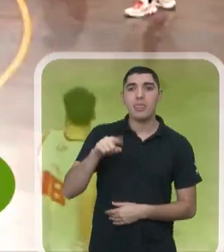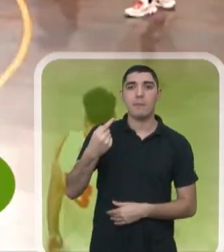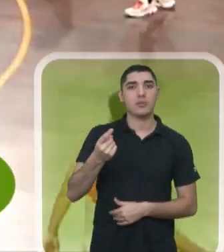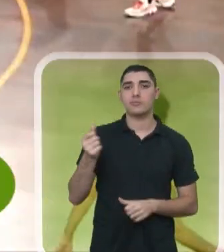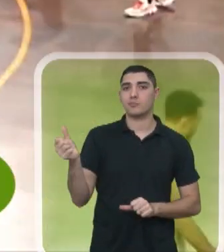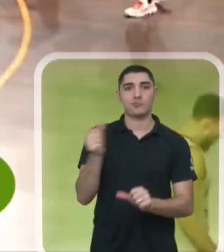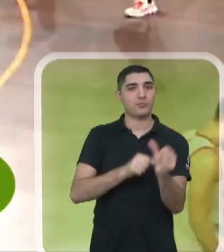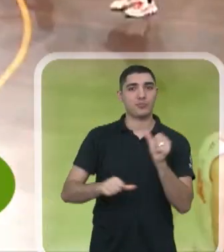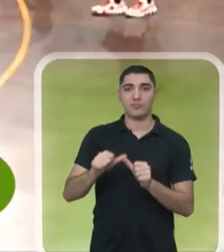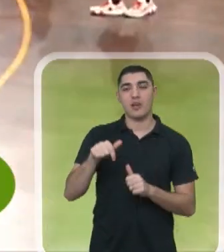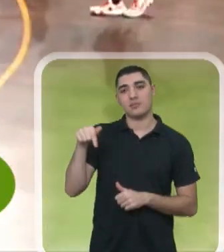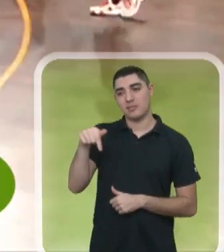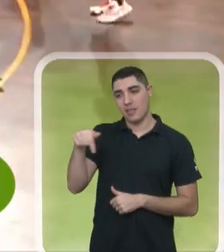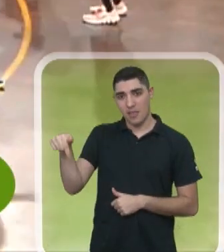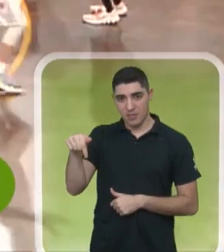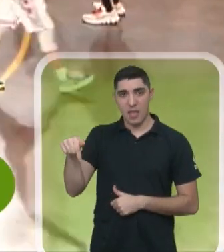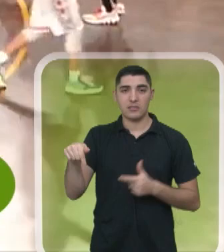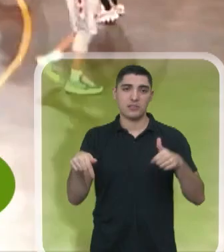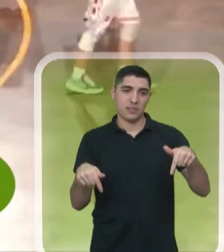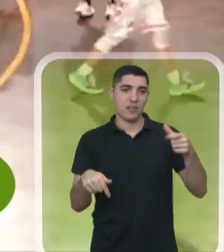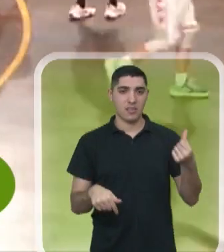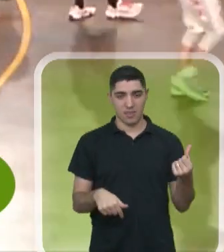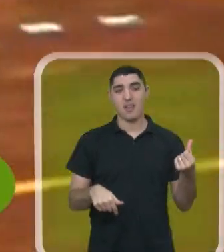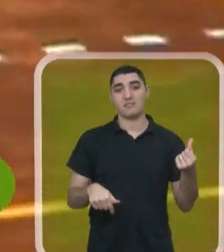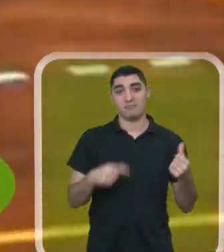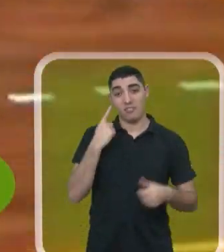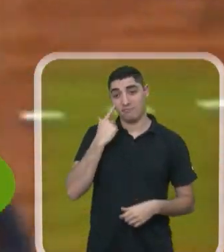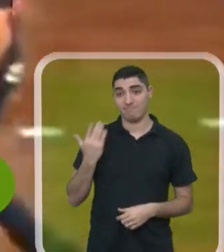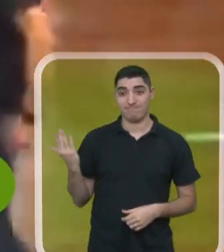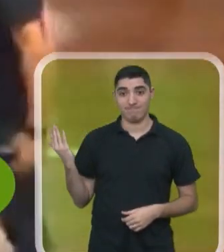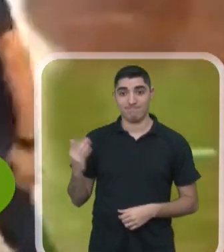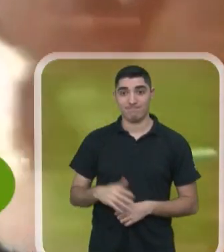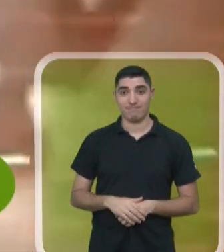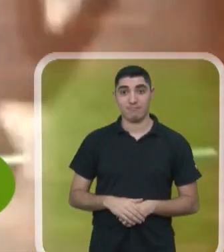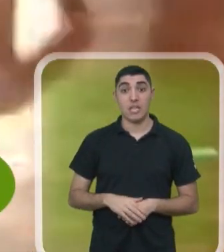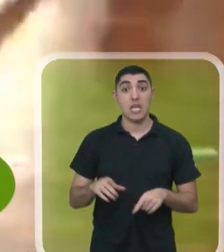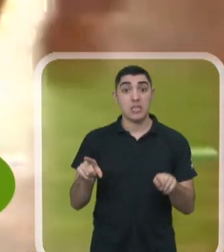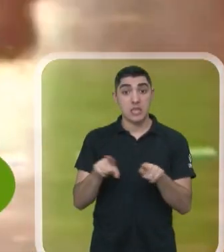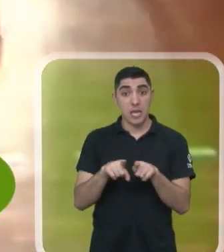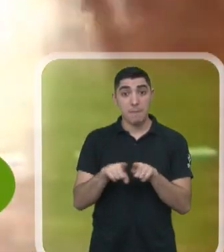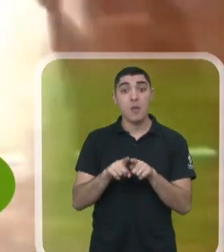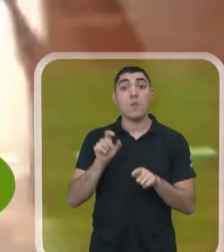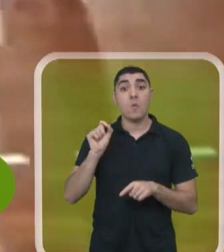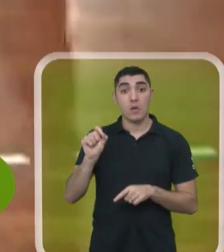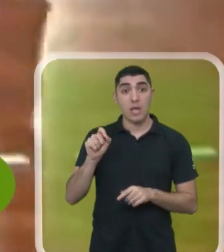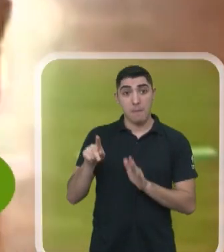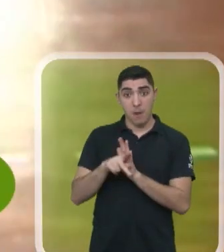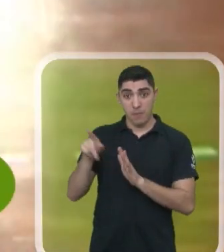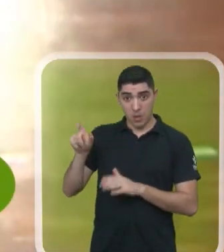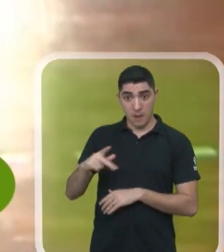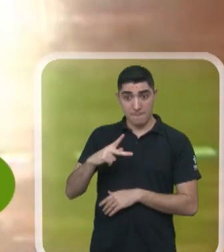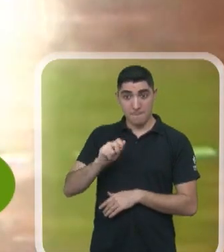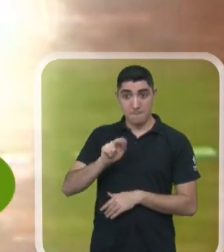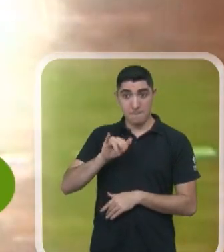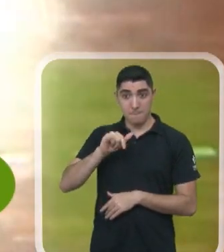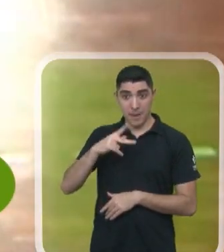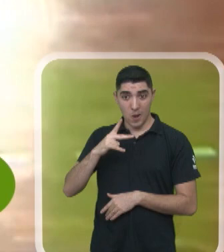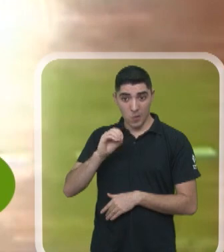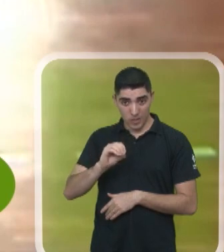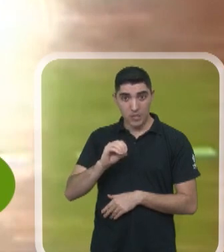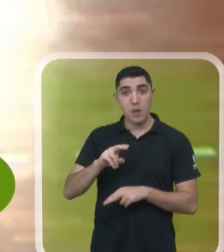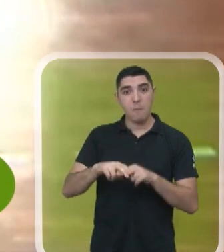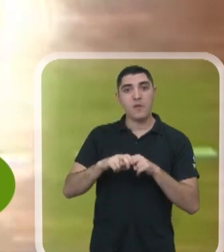em 77-76 com Paulinho Borassini. Aliás, o lance livre convertido pelo Paulinho surgiu de uma